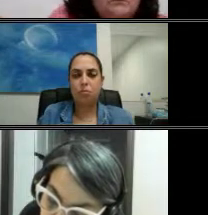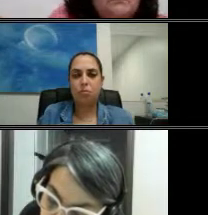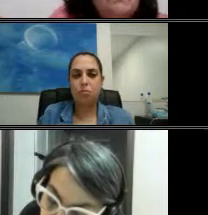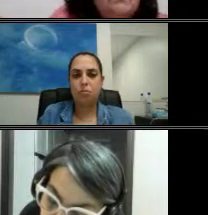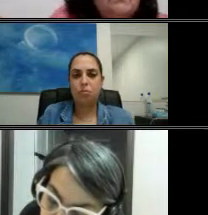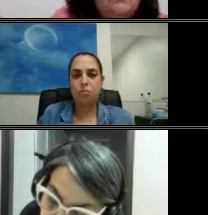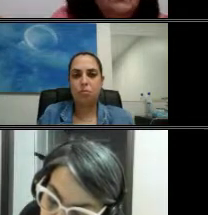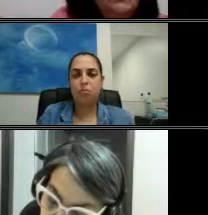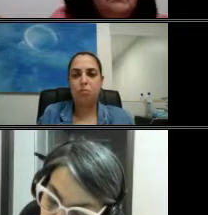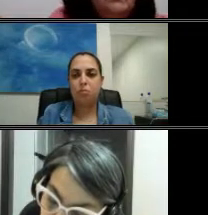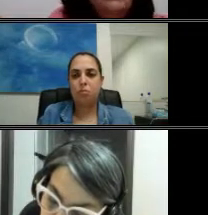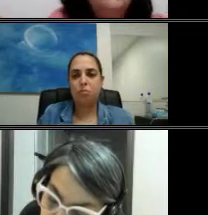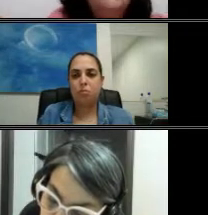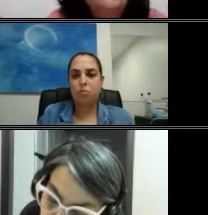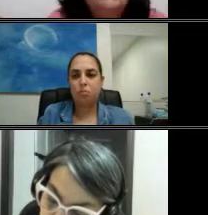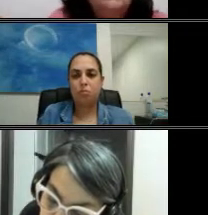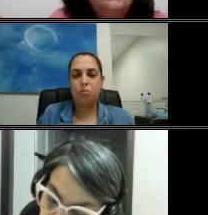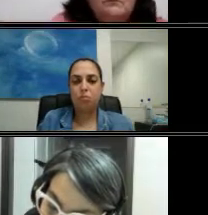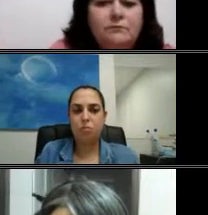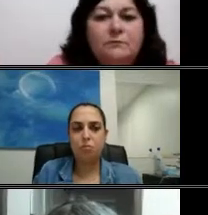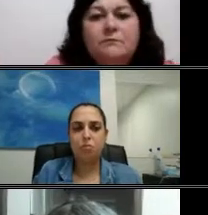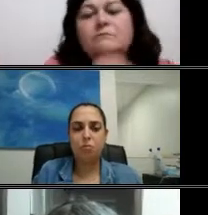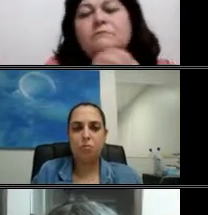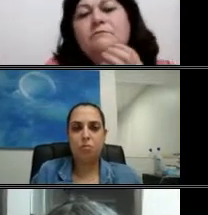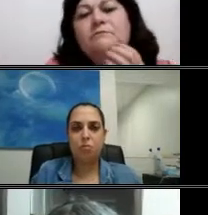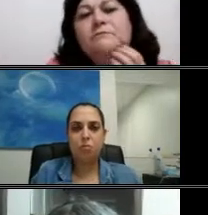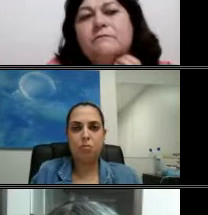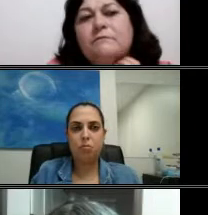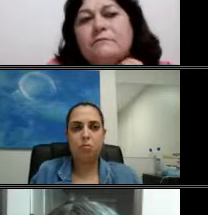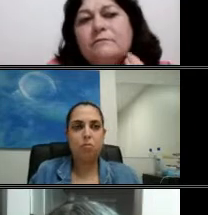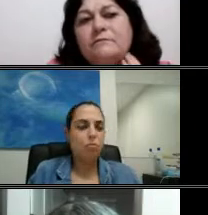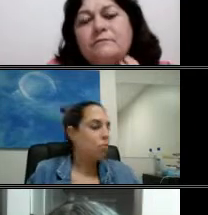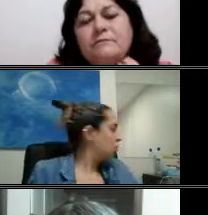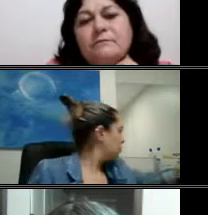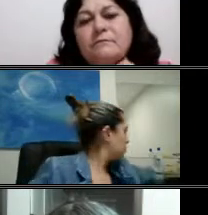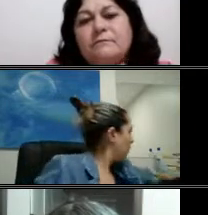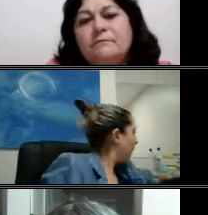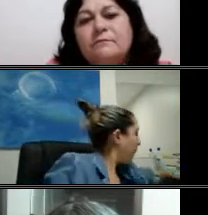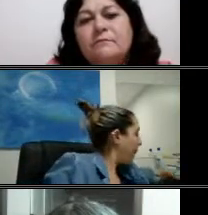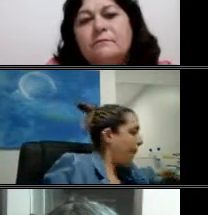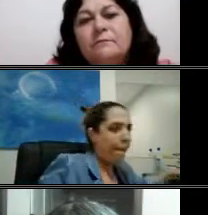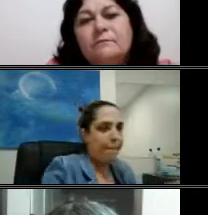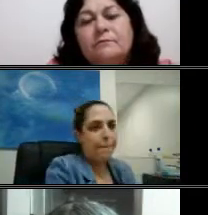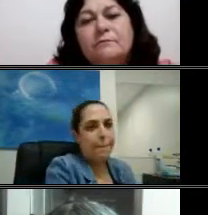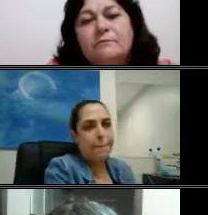demais. Então, a gente vai levar em consideração, deixa eu ver